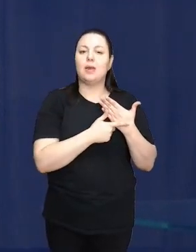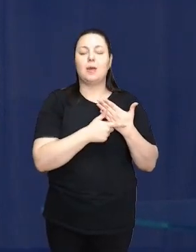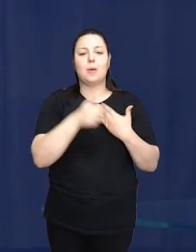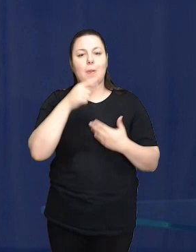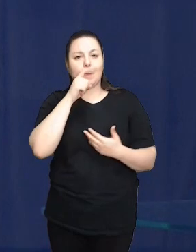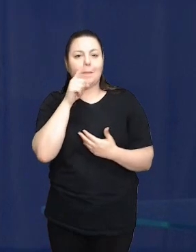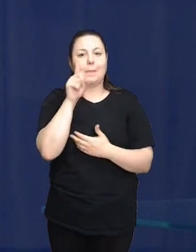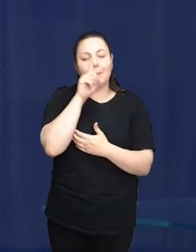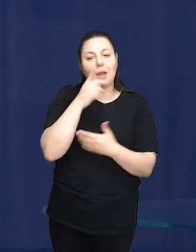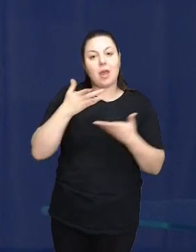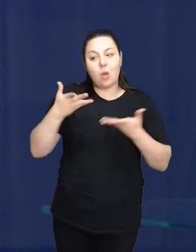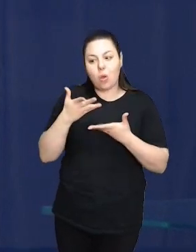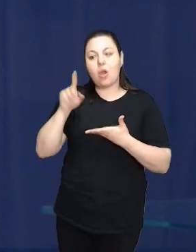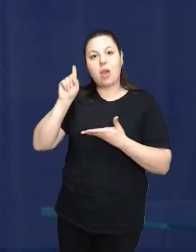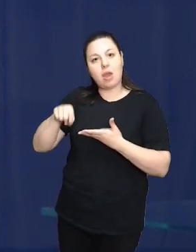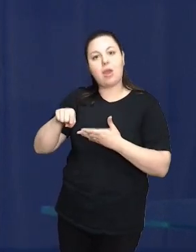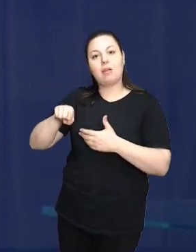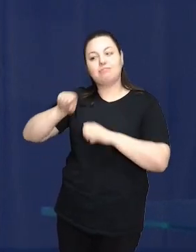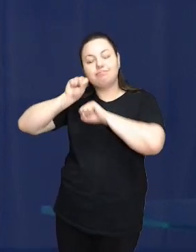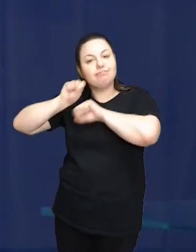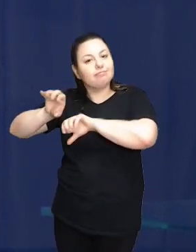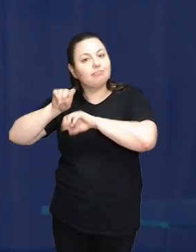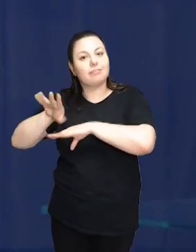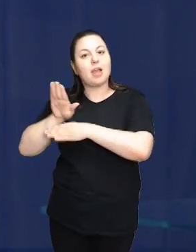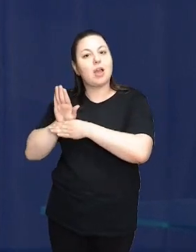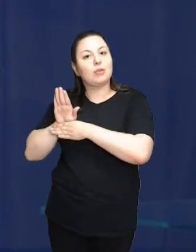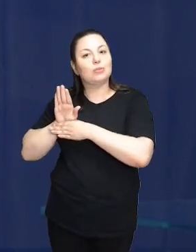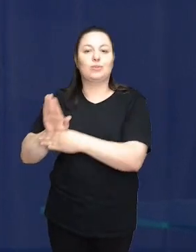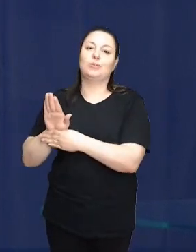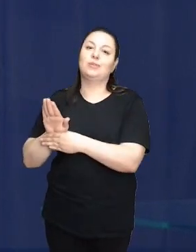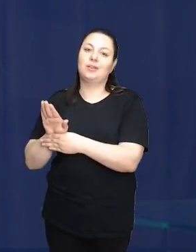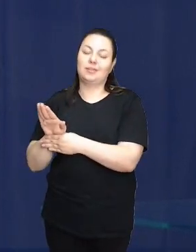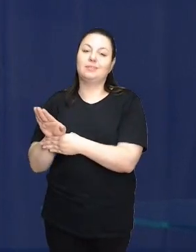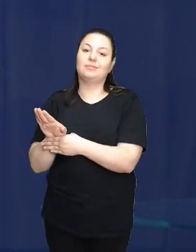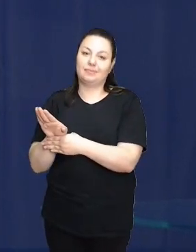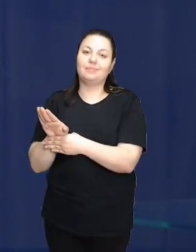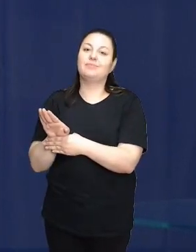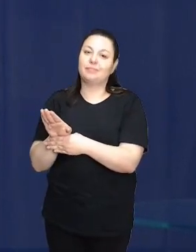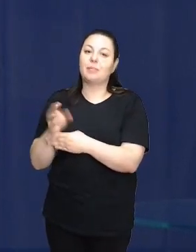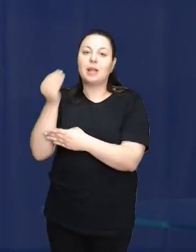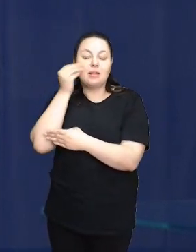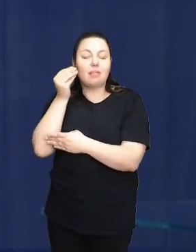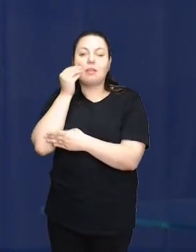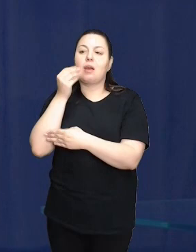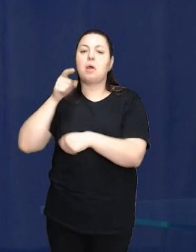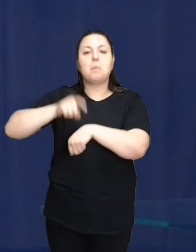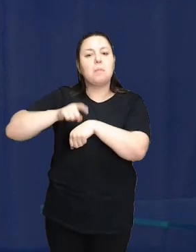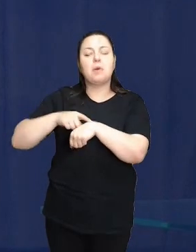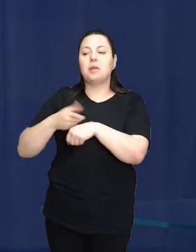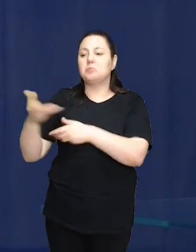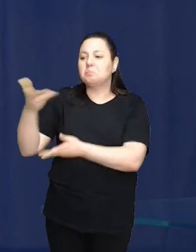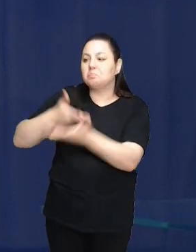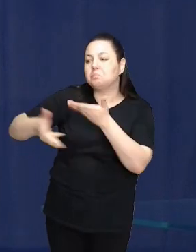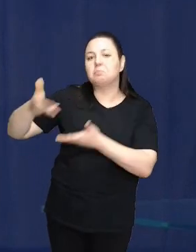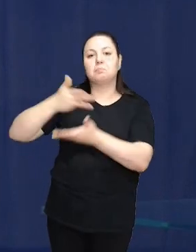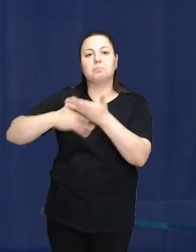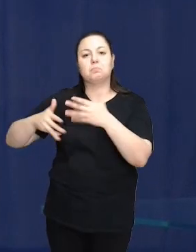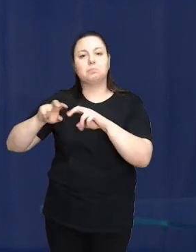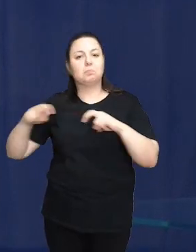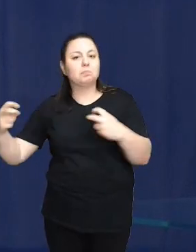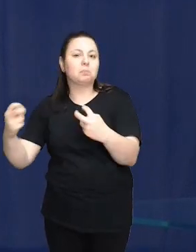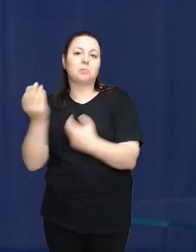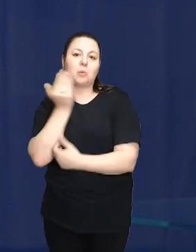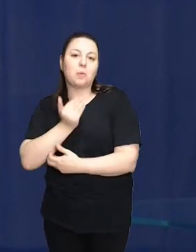essa entrada deles nas redes sociais e fazer disso uma conversa na mesa de jantar. Porque só assim a gente vai conseguir fazer